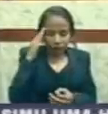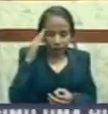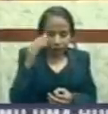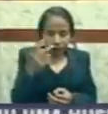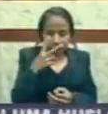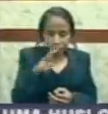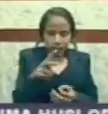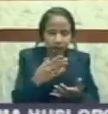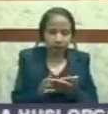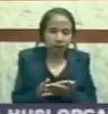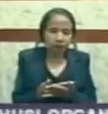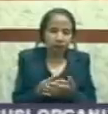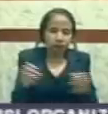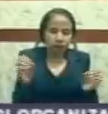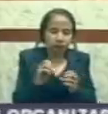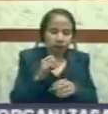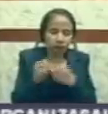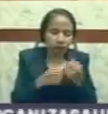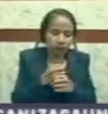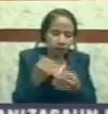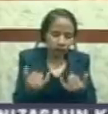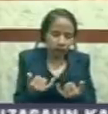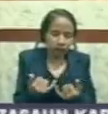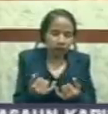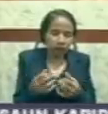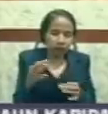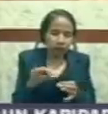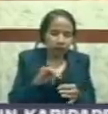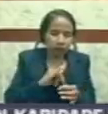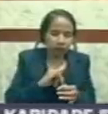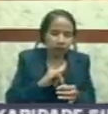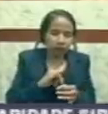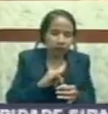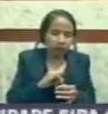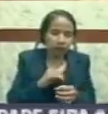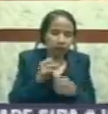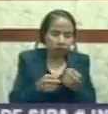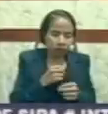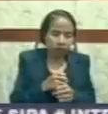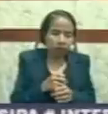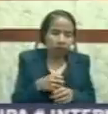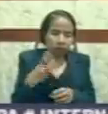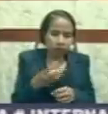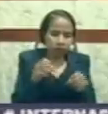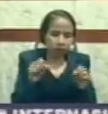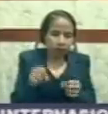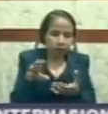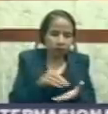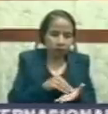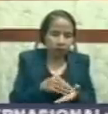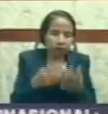tem de dia que se lá os tinham ido, mas eu prefere tinham ido e também a tua quer dizer. Muito